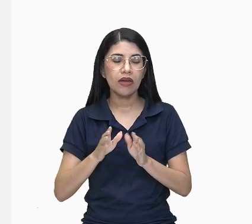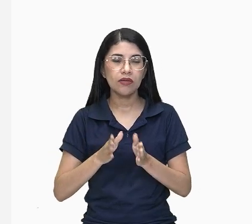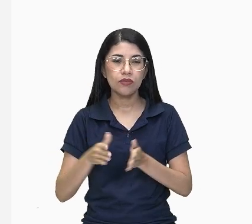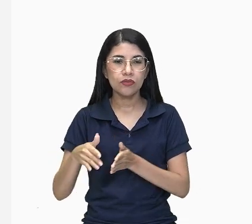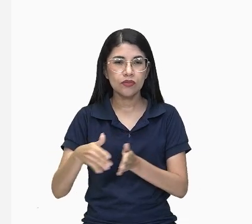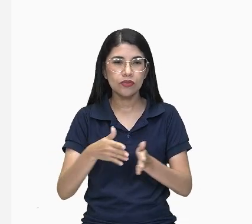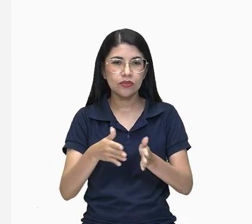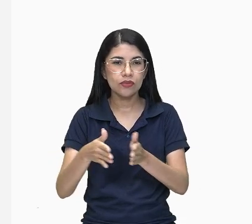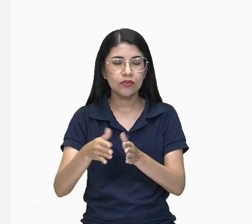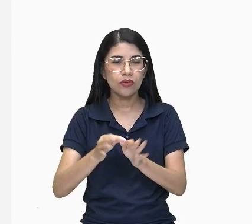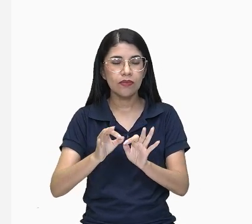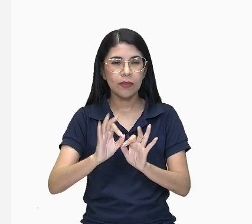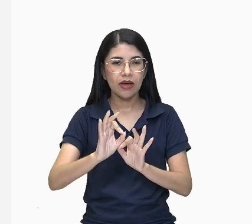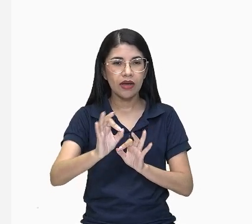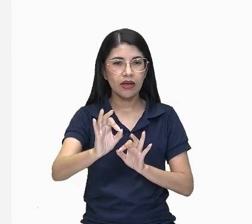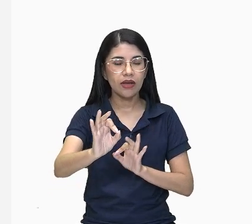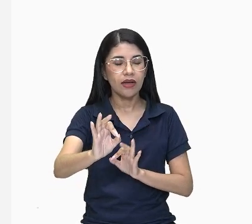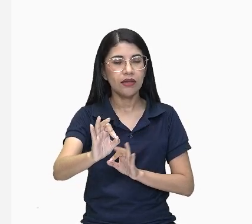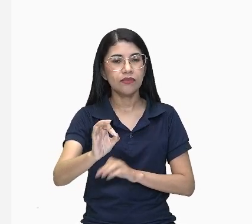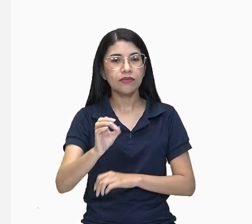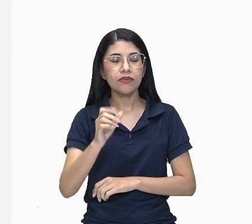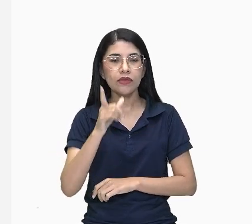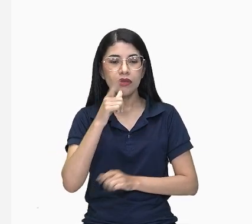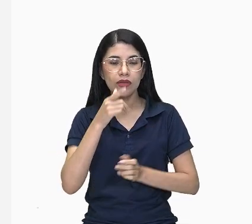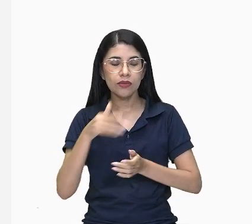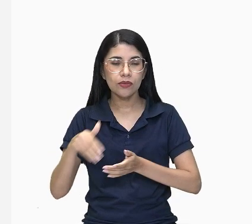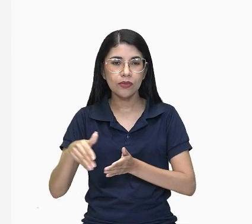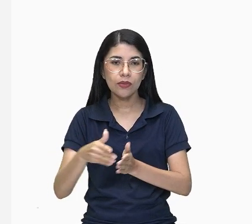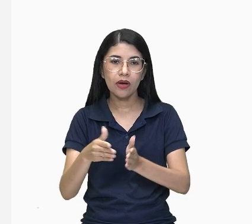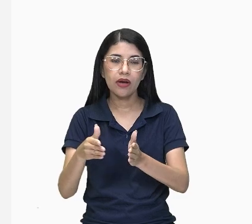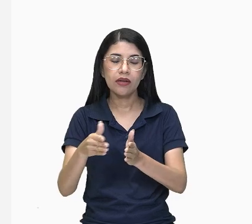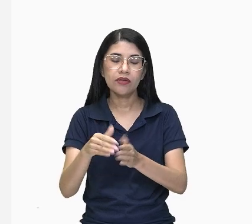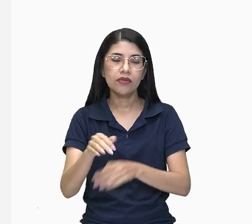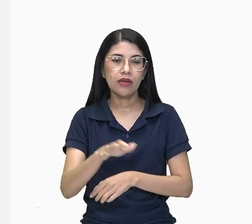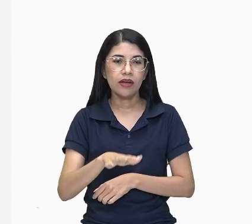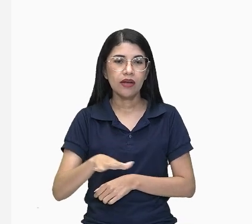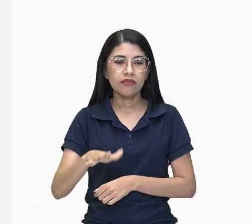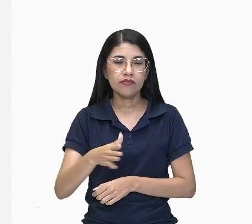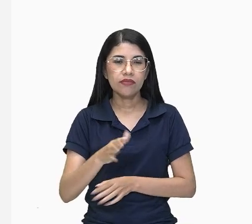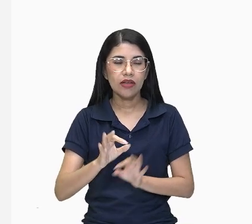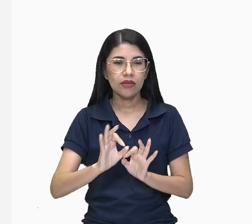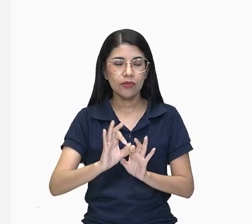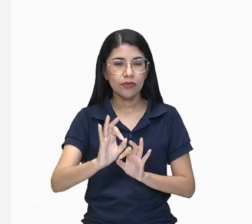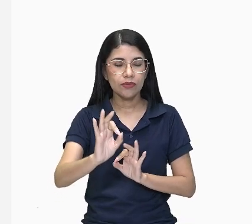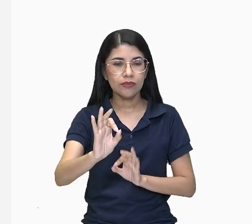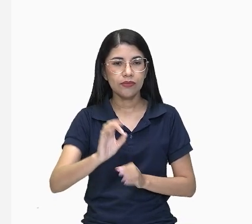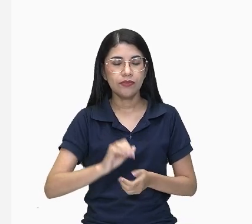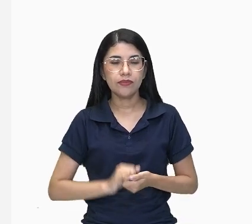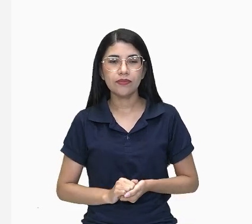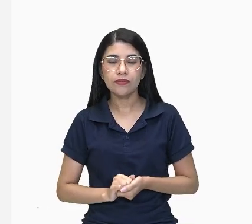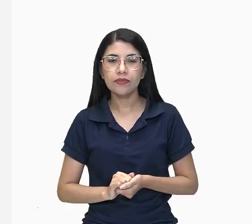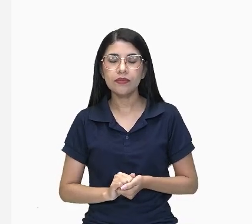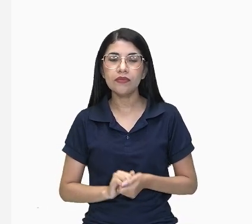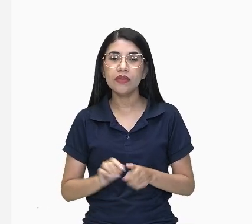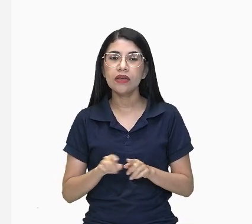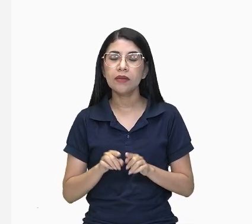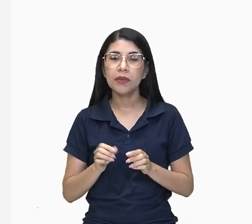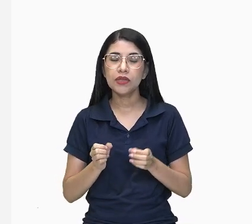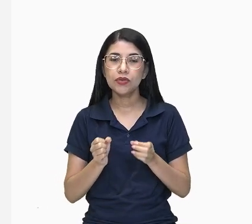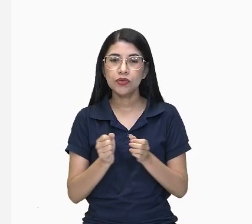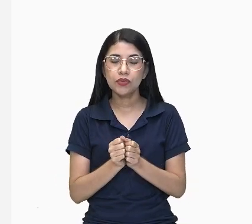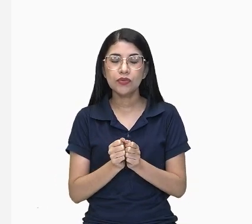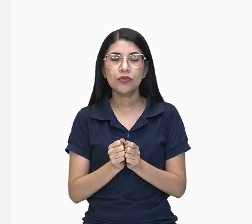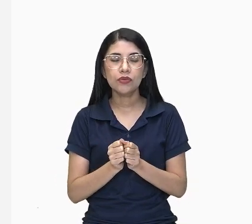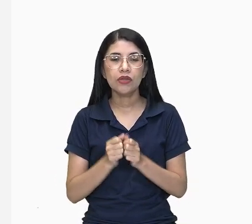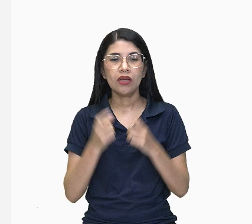de quilômetros rio acima, lá na foz do rio Amazonas. Essa onda ela é acompanhada por esse